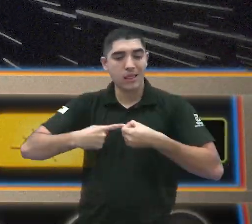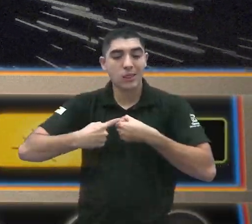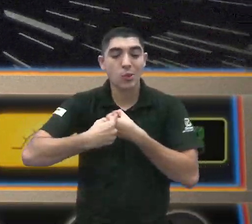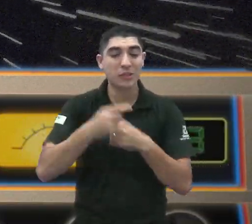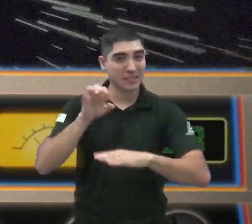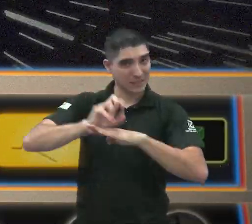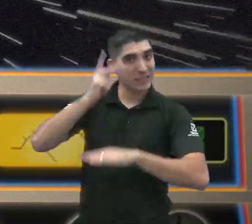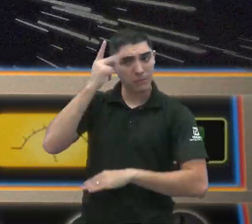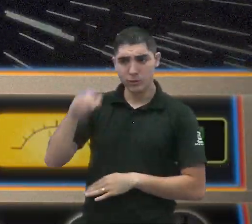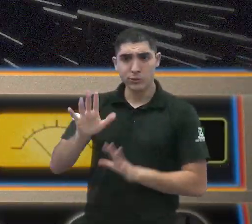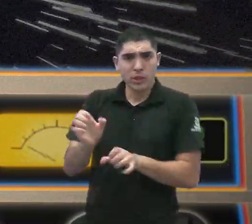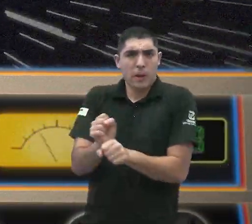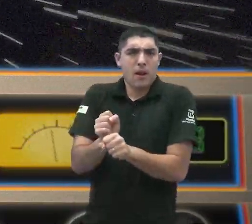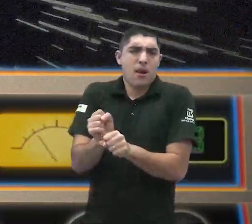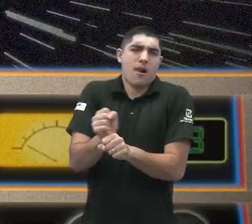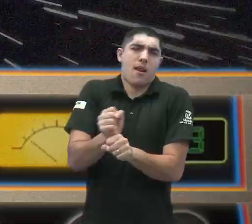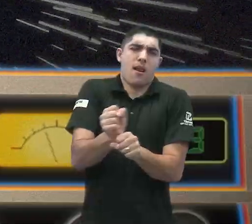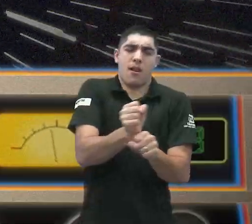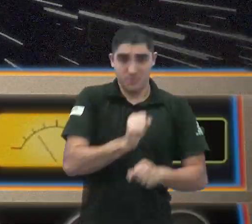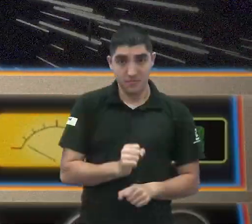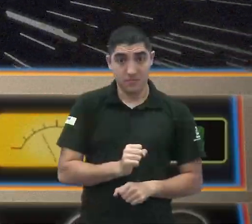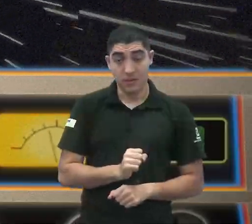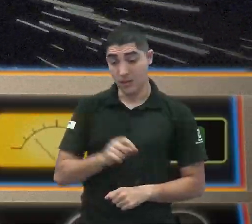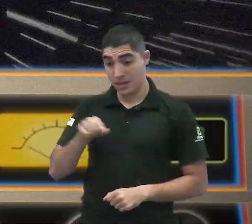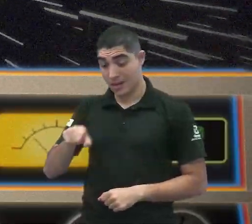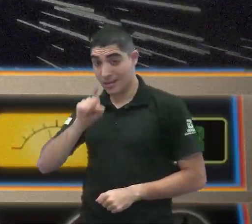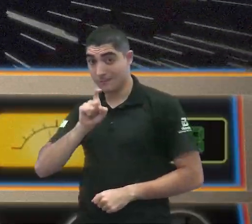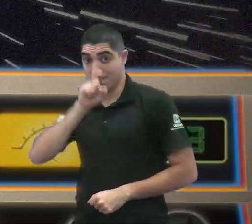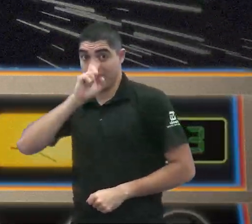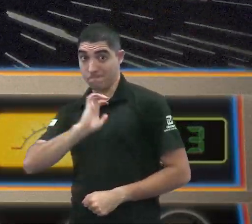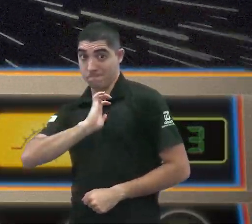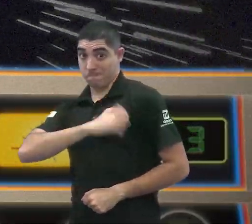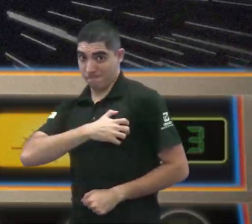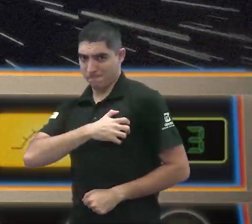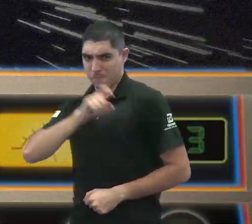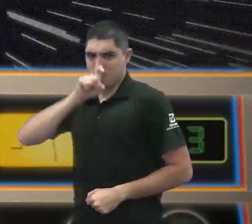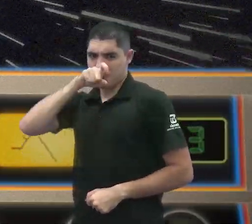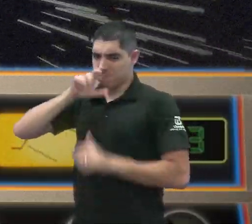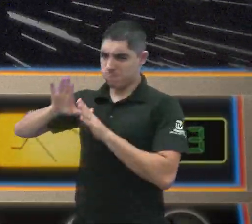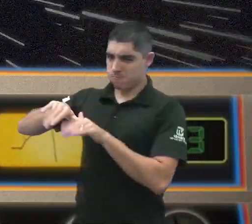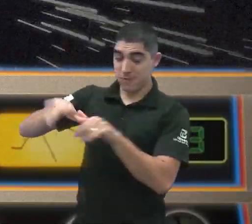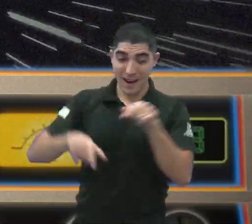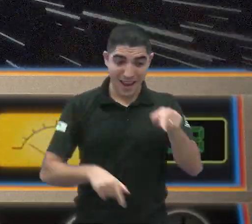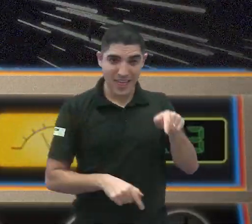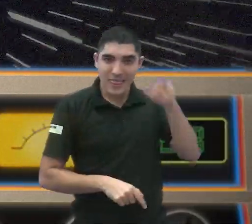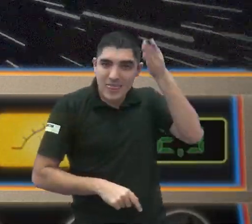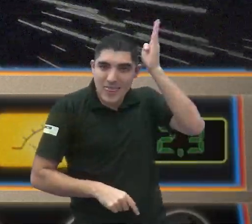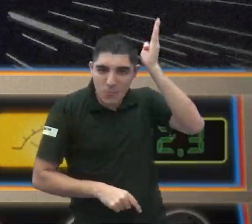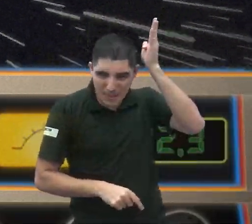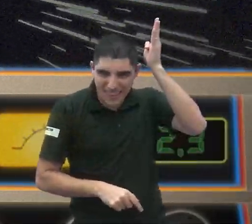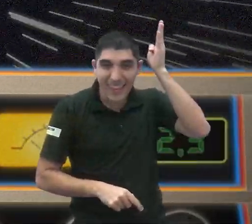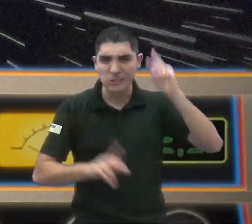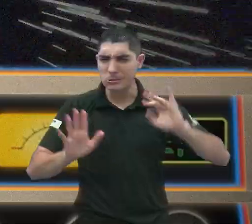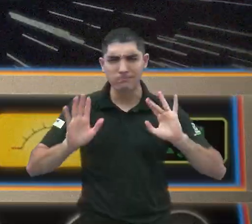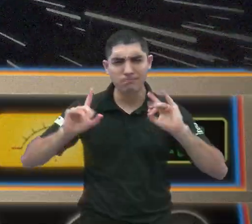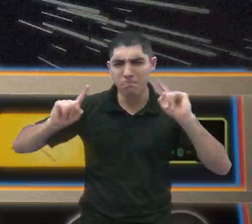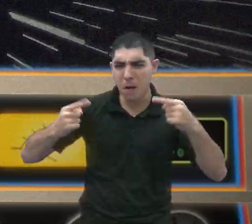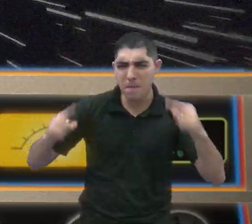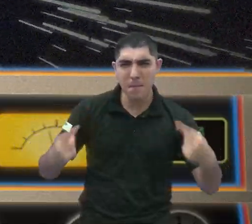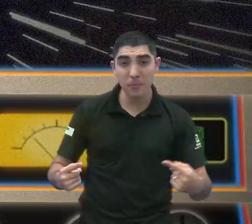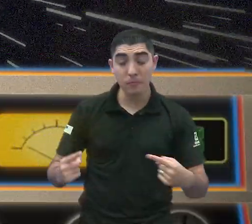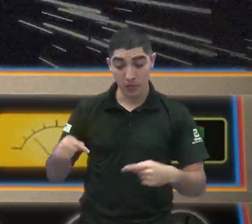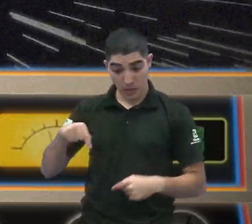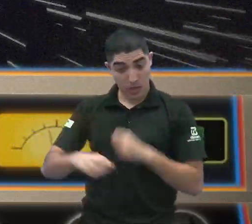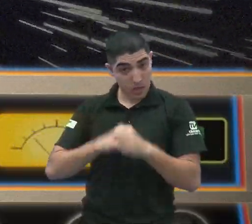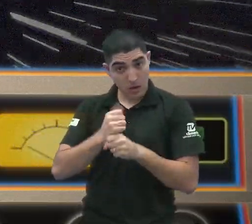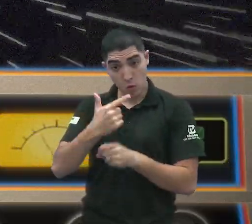interior paulista e existe há décadas. A Águia do Vale e o Burro da Central já se enfrentaram por diversas